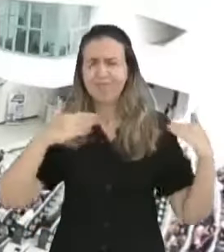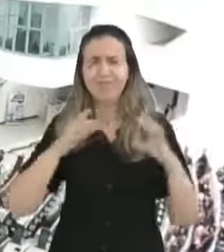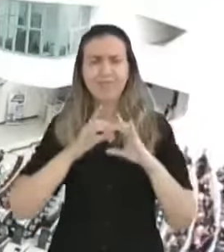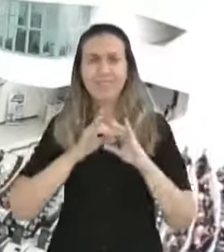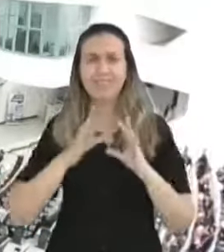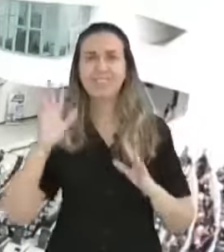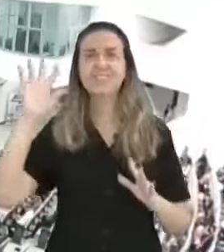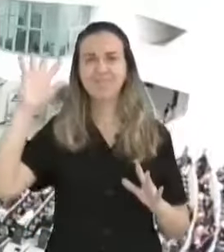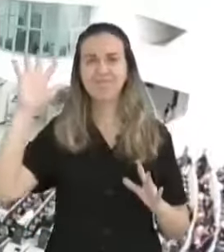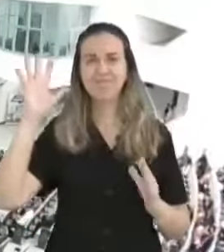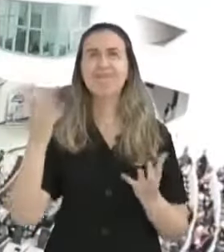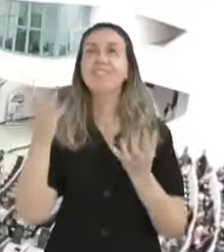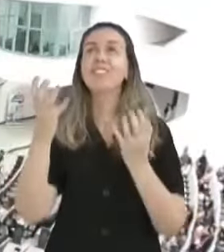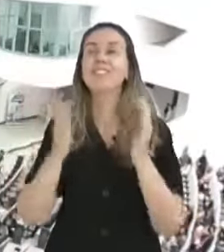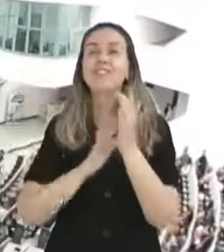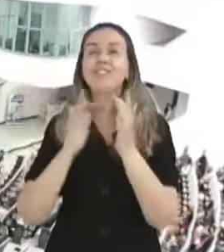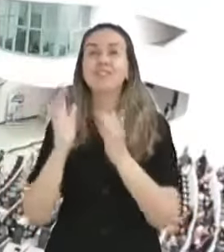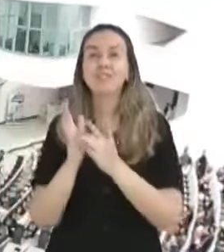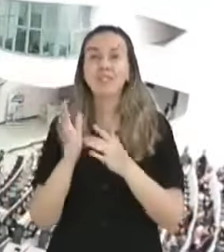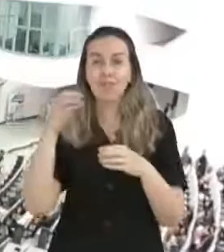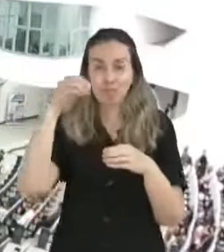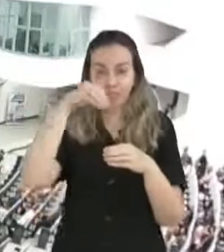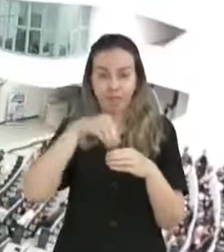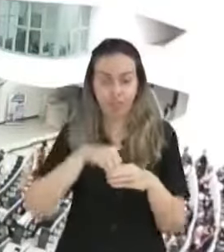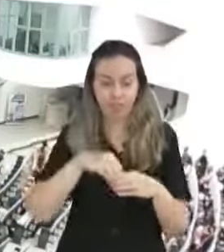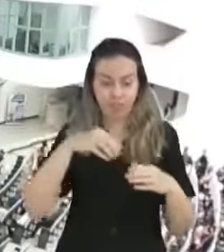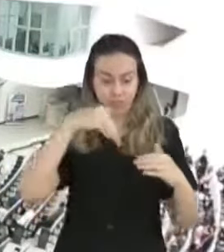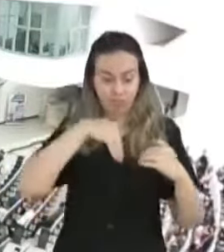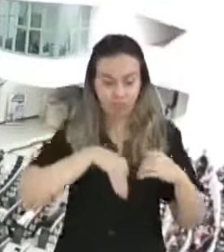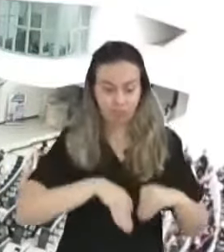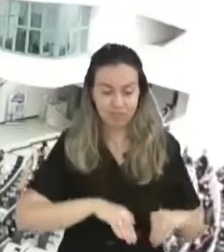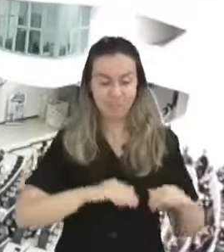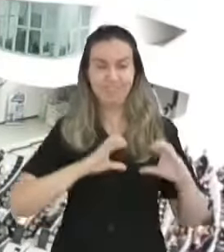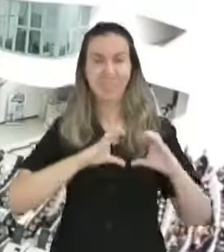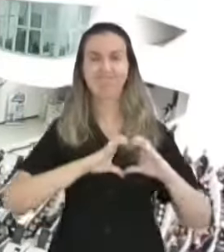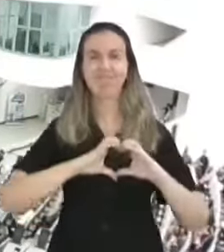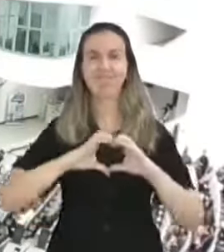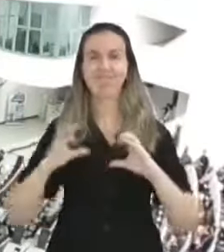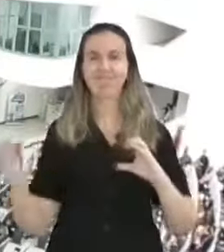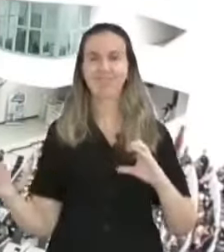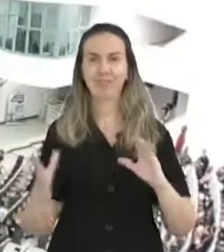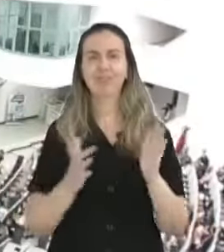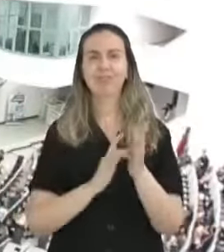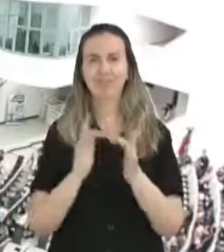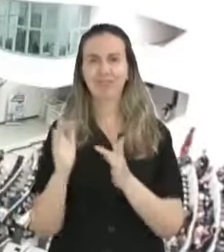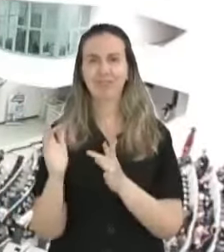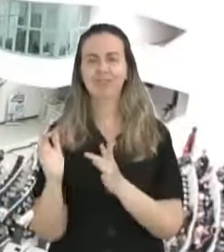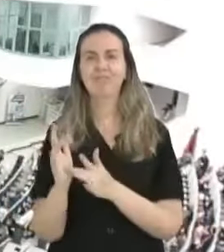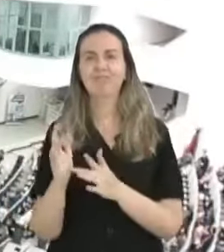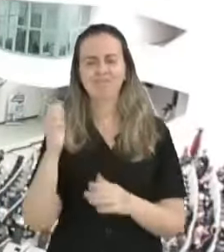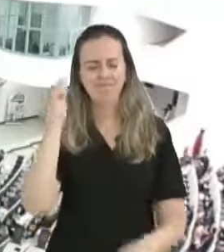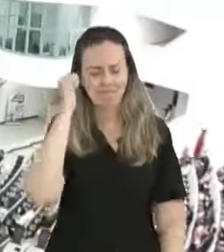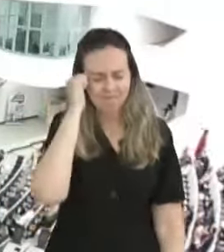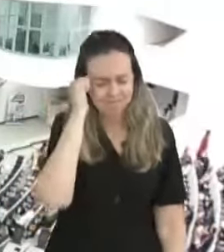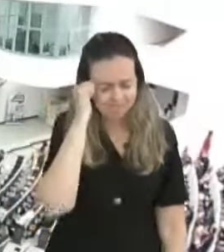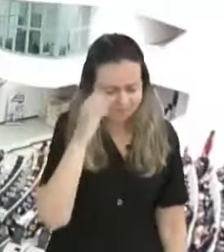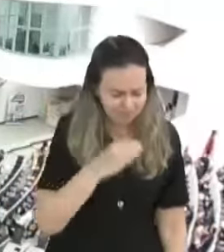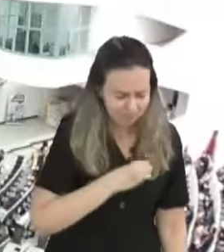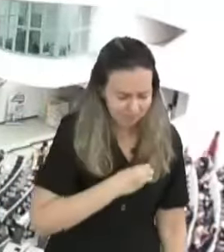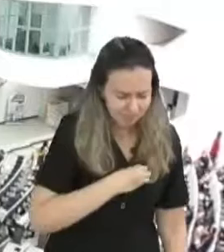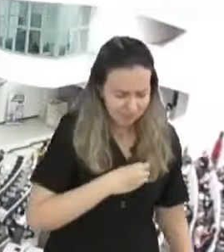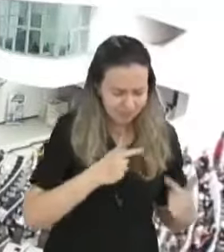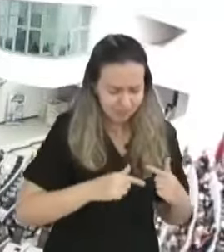empresa, não importa onde você está nos assistindo através das redes sociais,